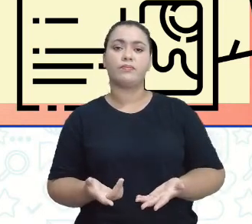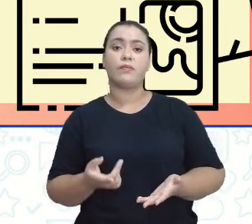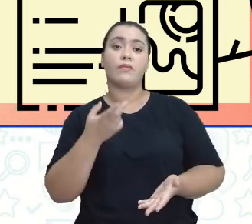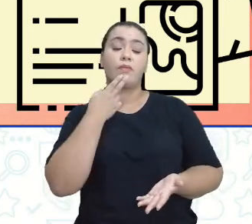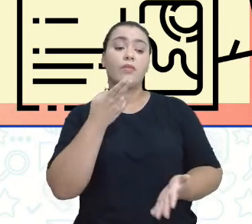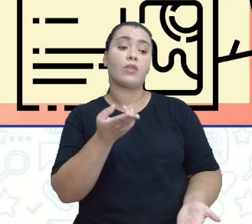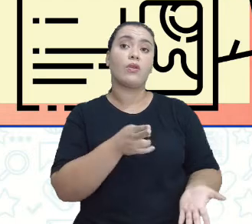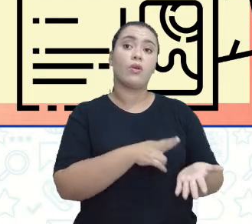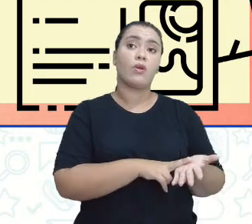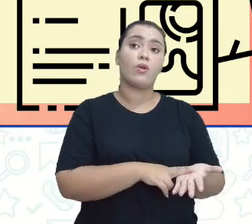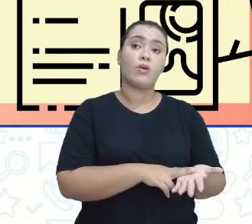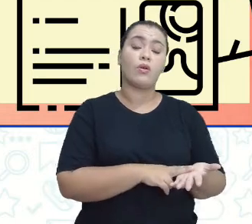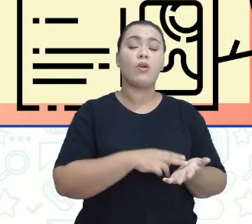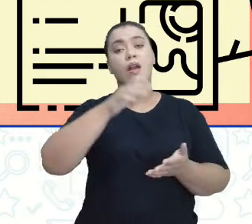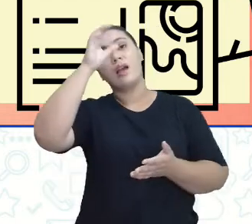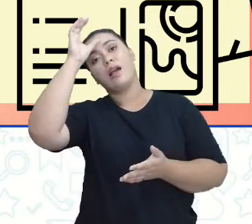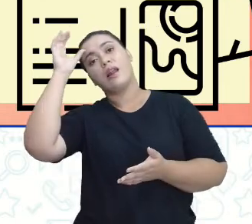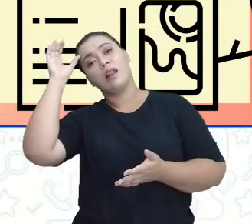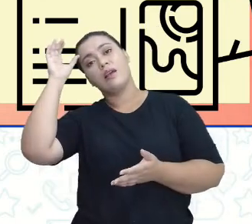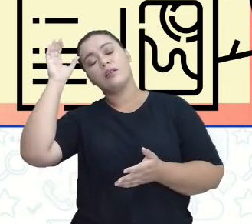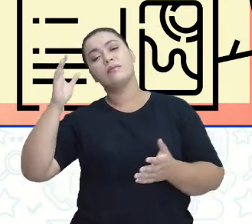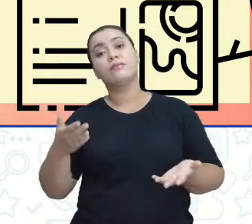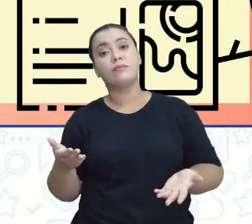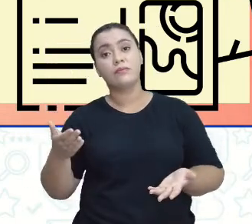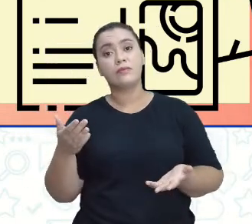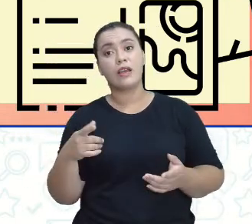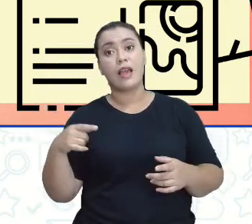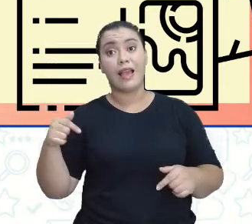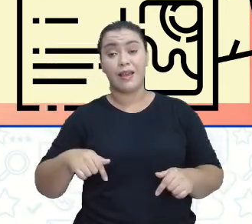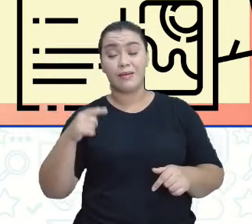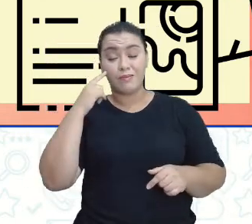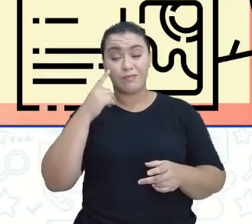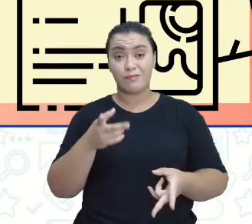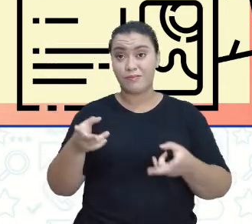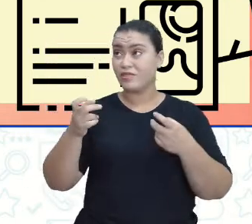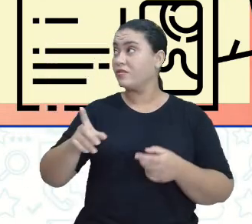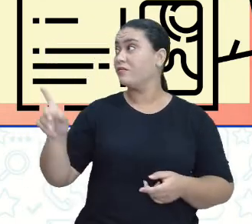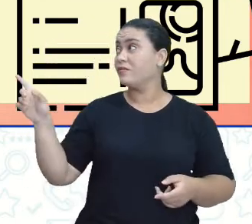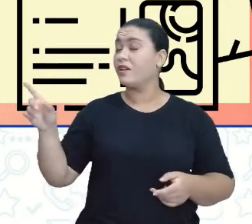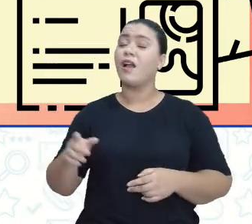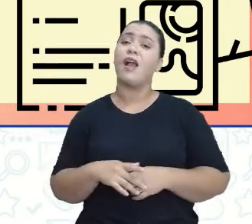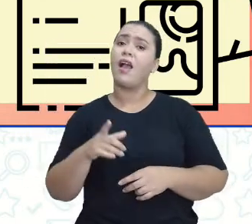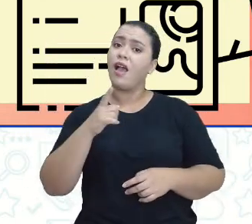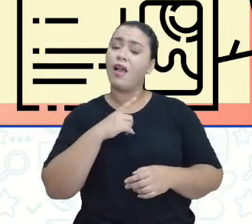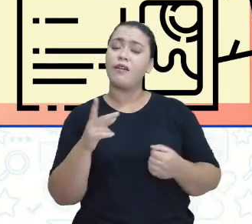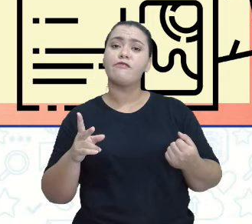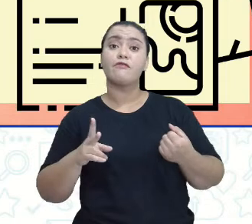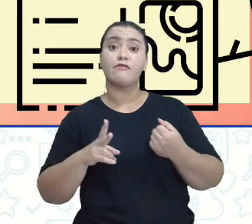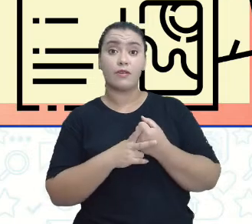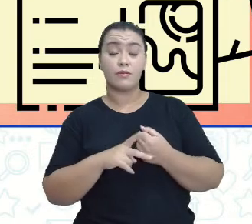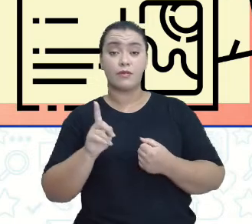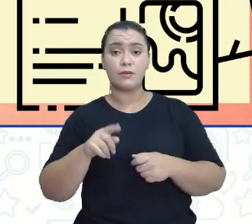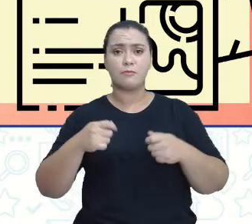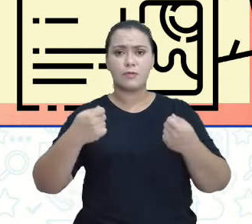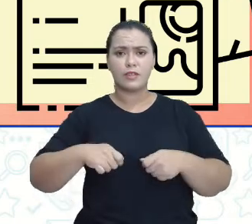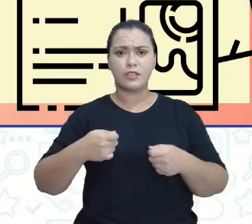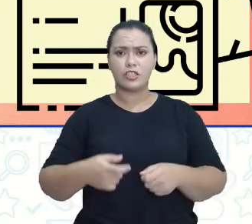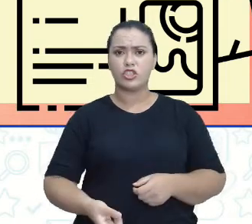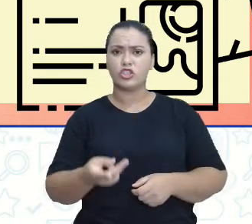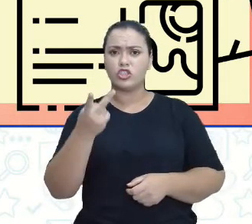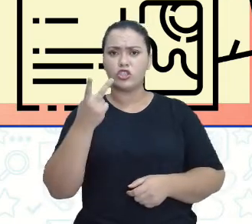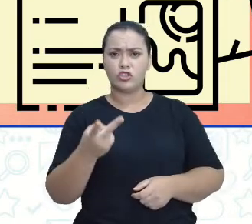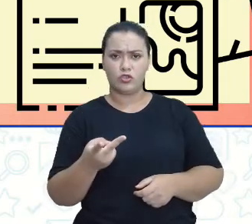postais aos clientes. Então, o que é que a gente pode perceber aqui? Que a gente vai ter um verbo que vai precisar de